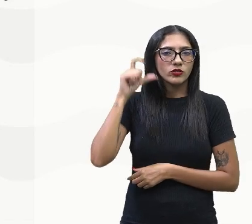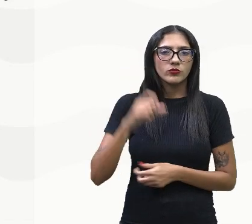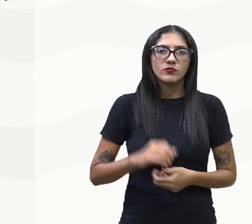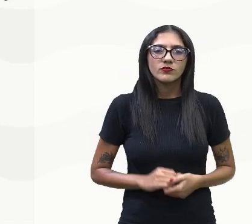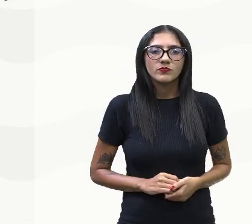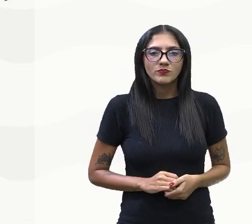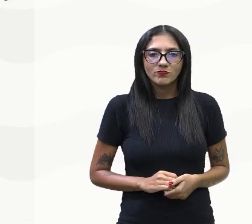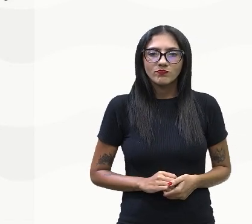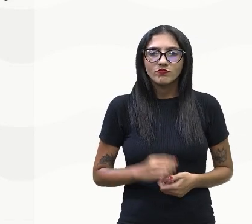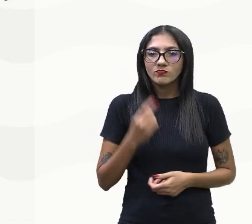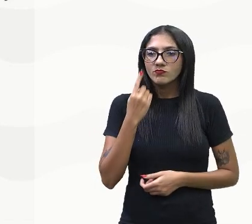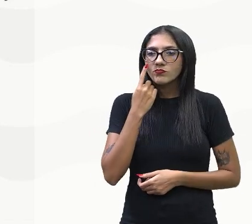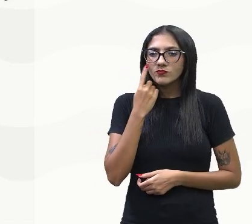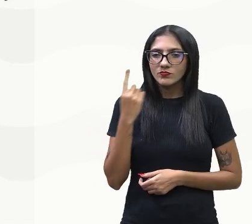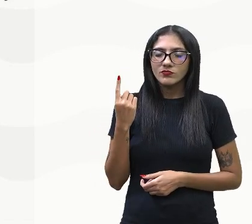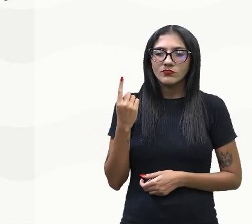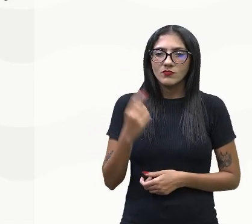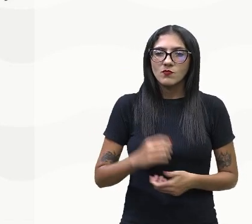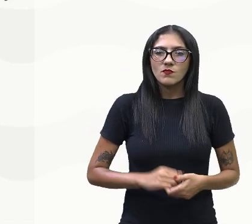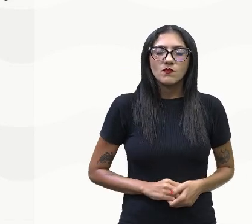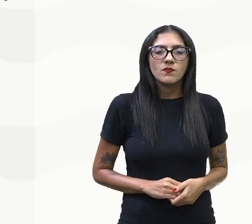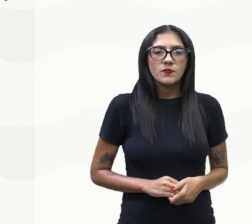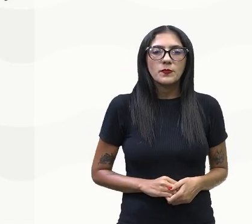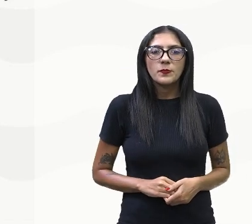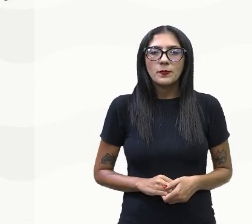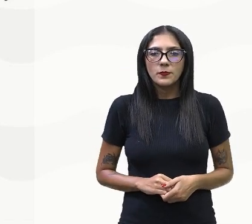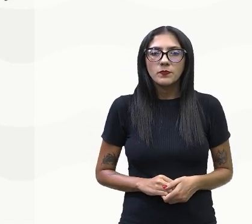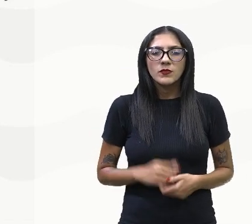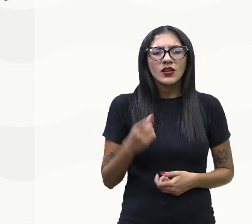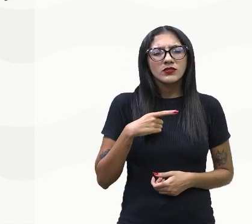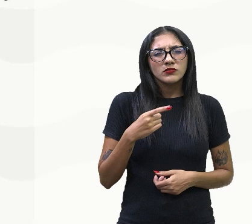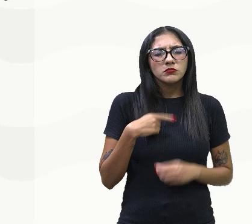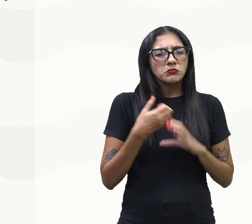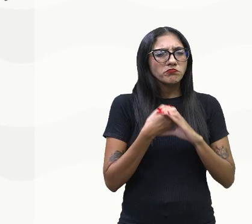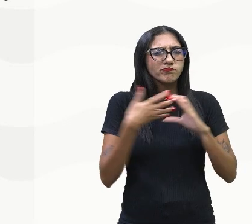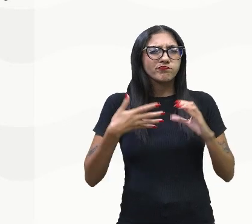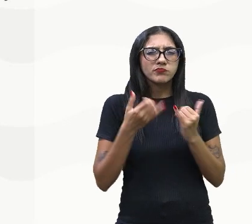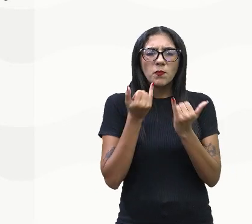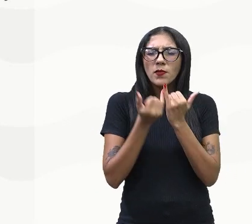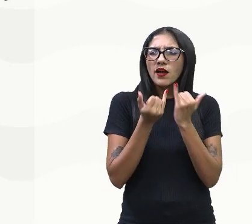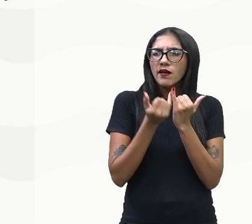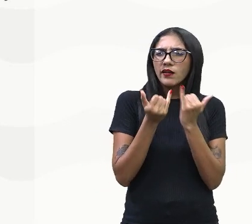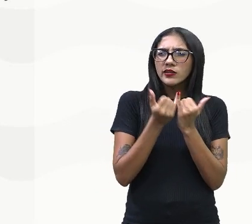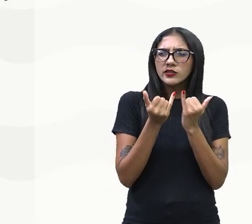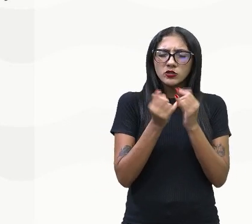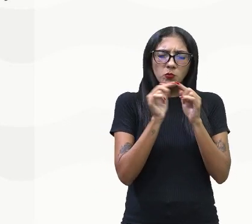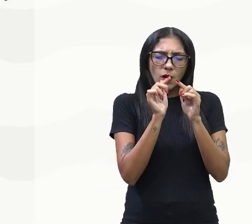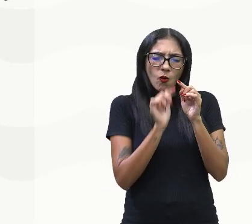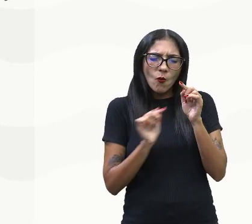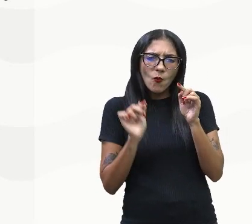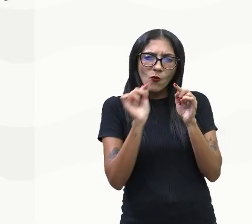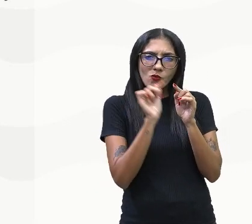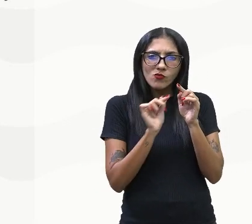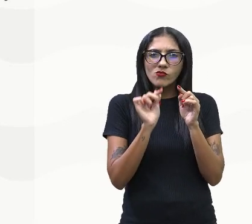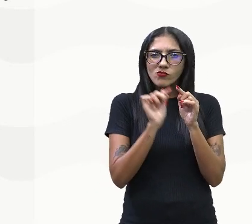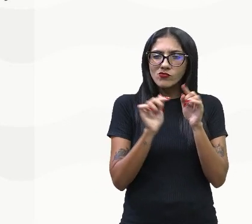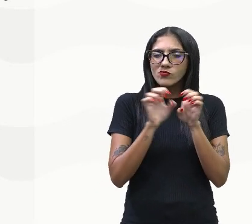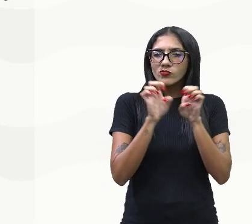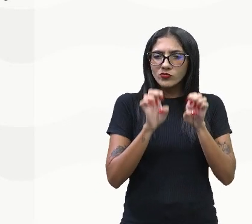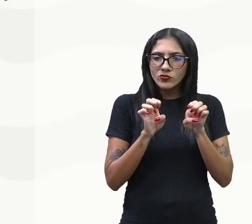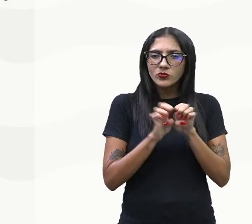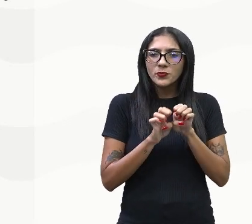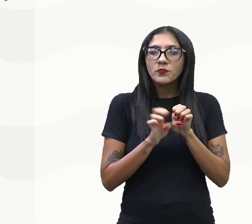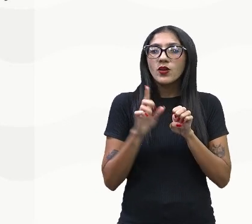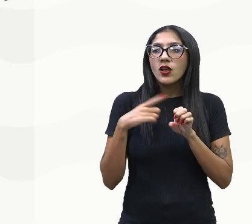aqui, ouvido interno, certo? Com aspecto similar à concha de um caracol, responsável